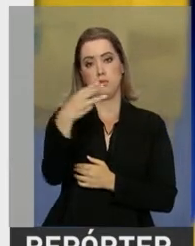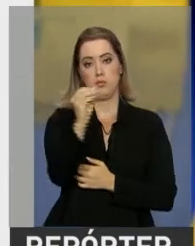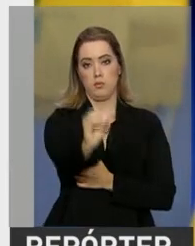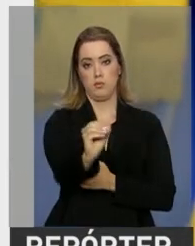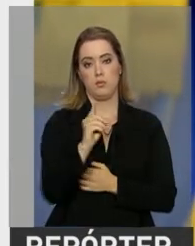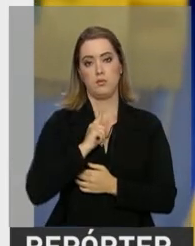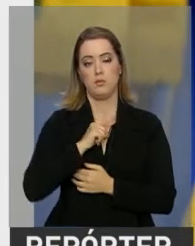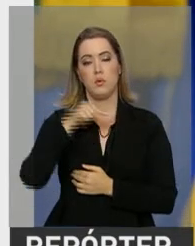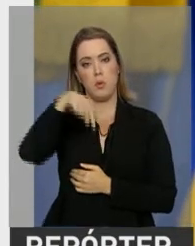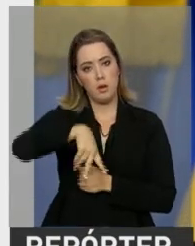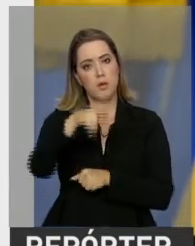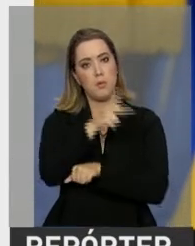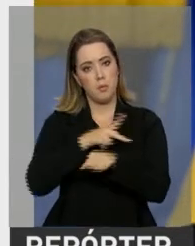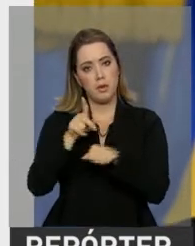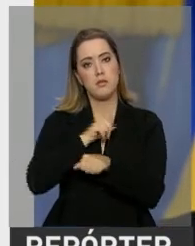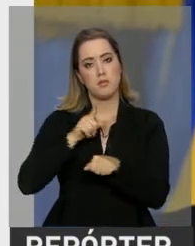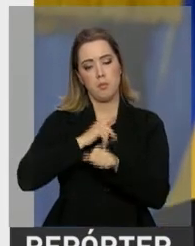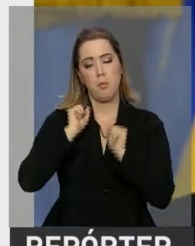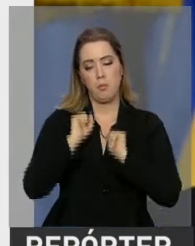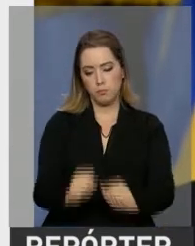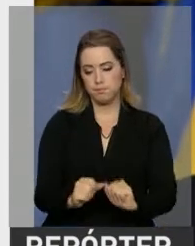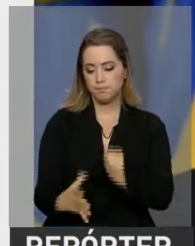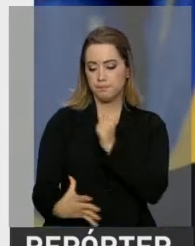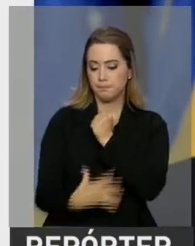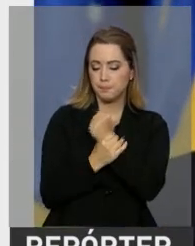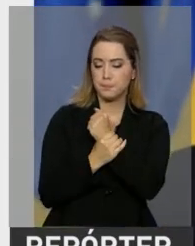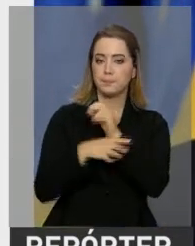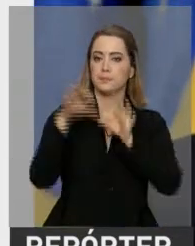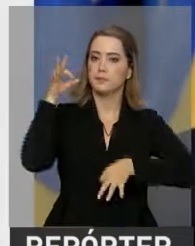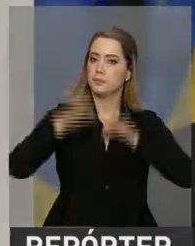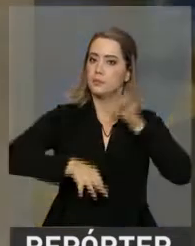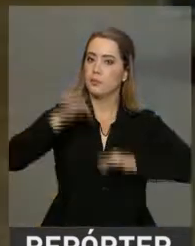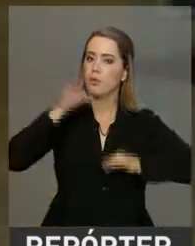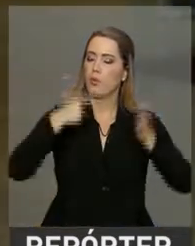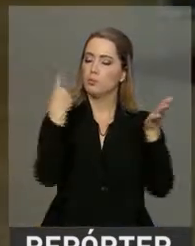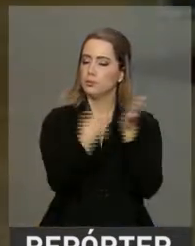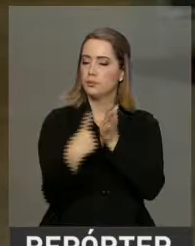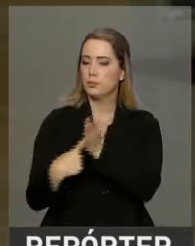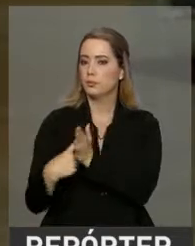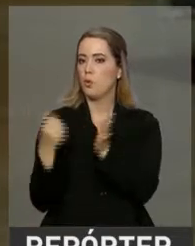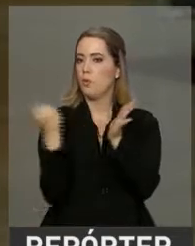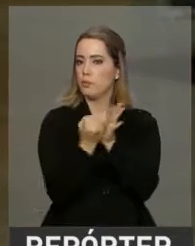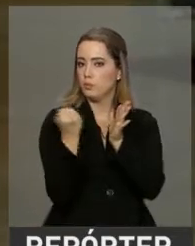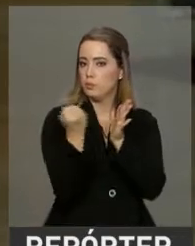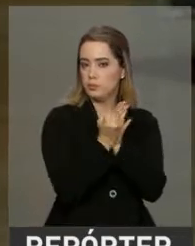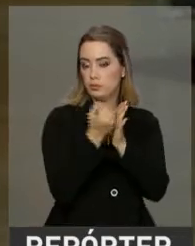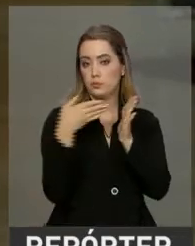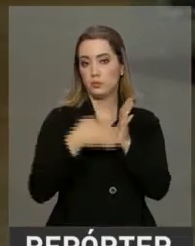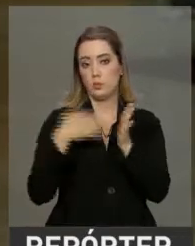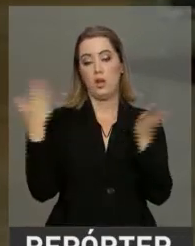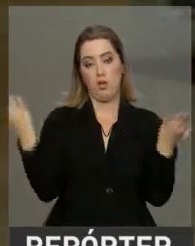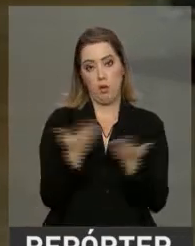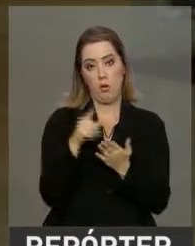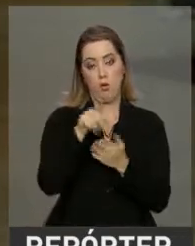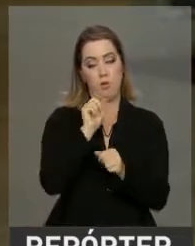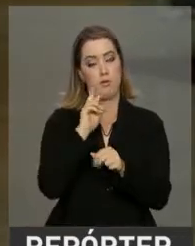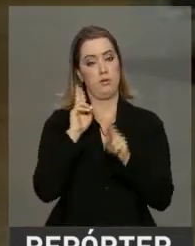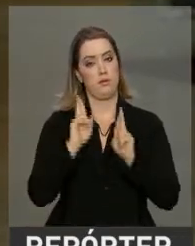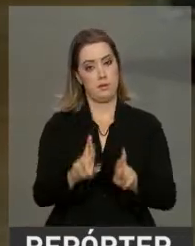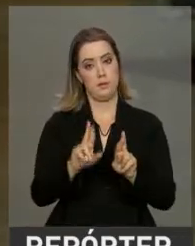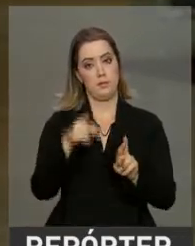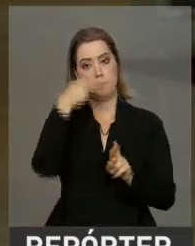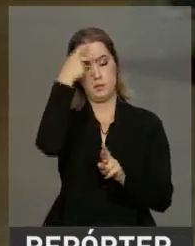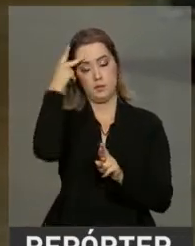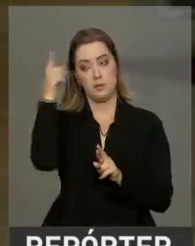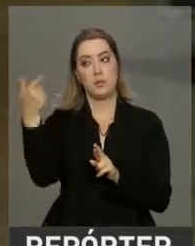segurança jurídica para cumprir contratos e espera que os investidores estrangeiros Façam as suas apostas agora que o processo de impeachment